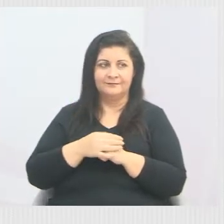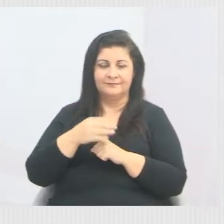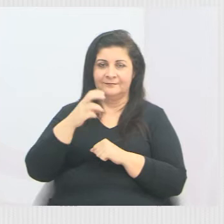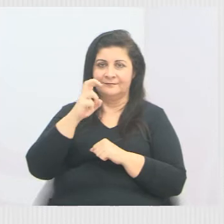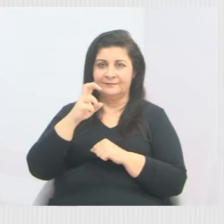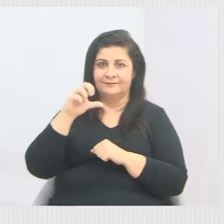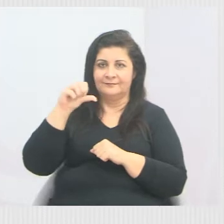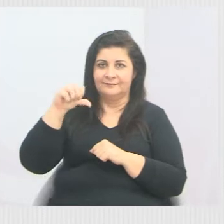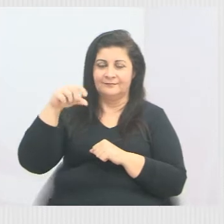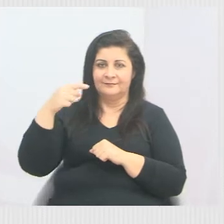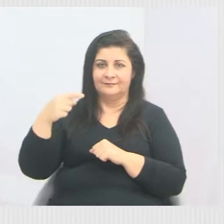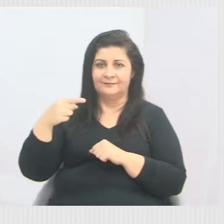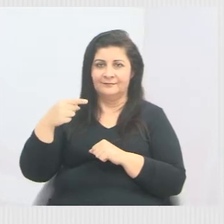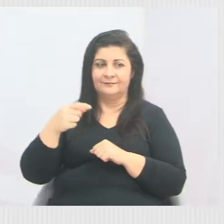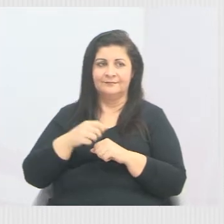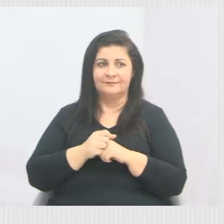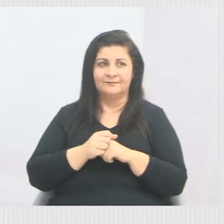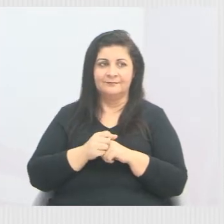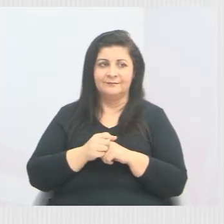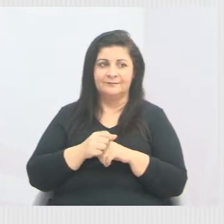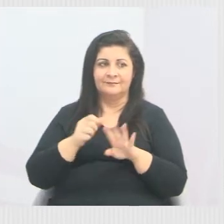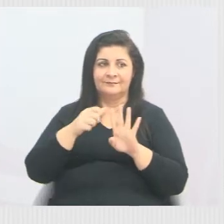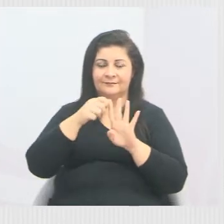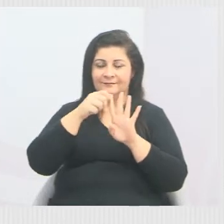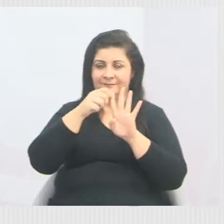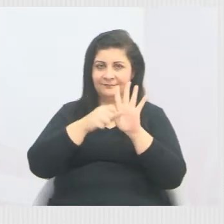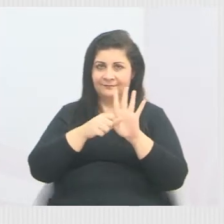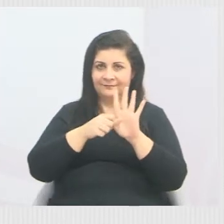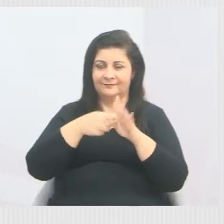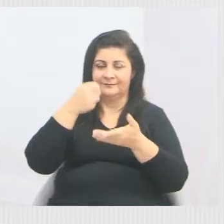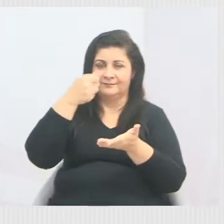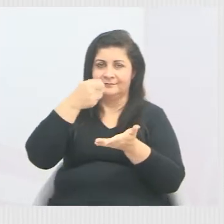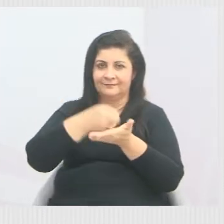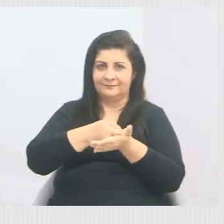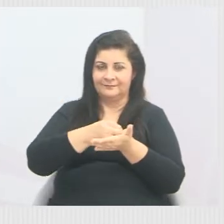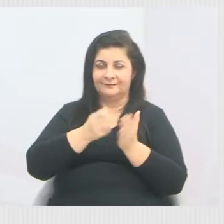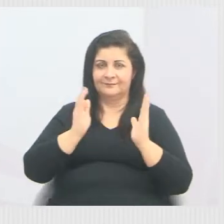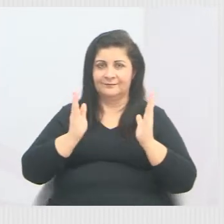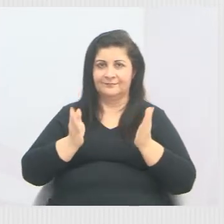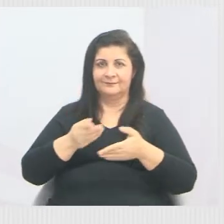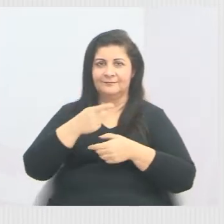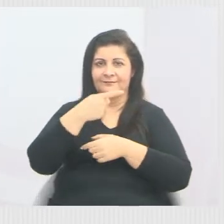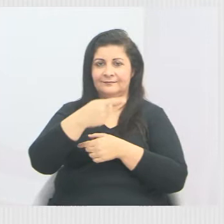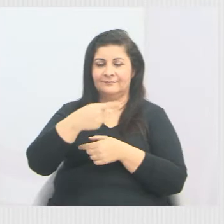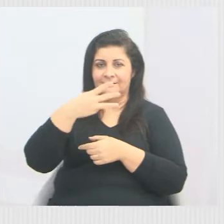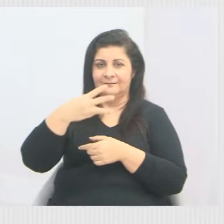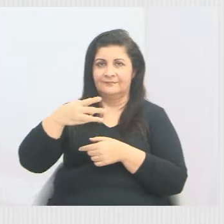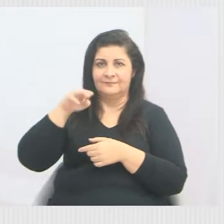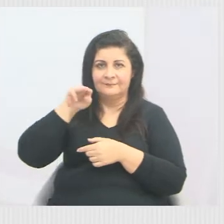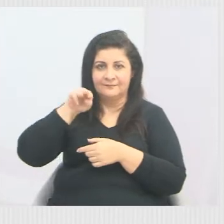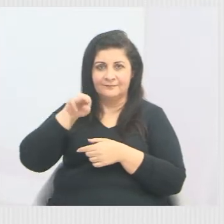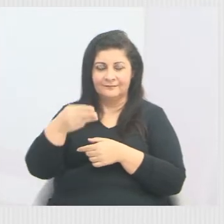523.591, meta orçada, liquidado até esse primeiro quadrimestre